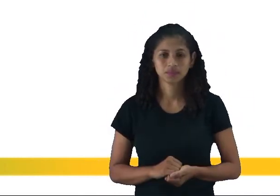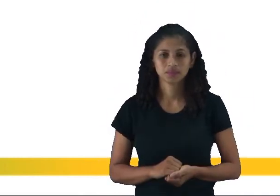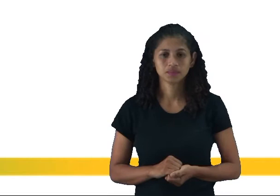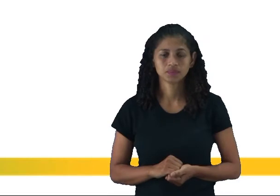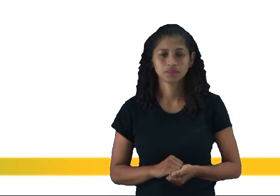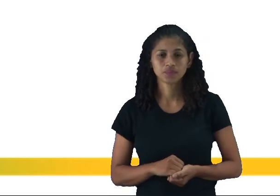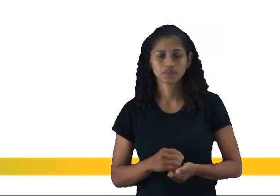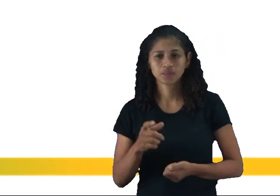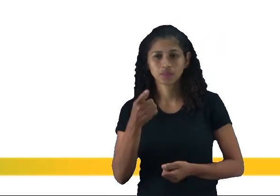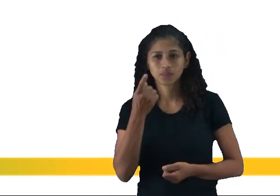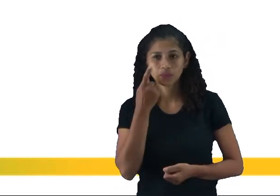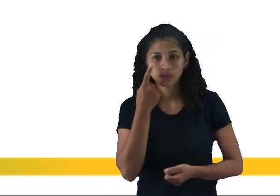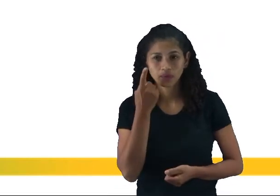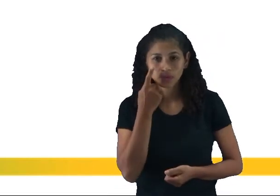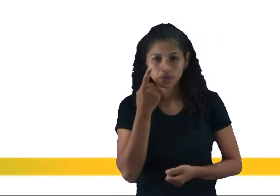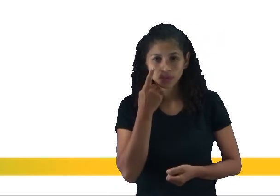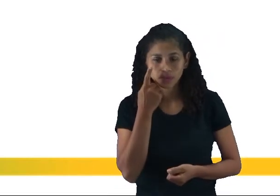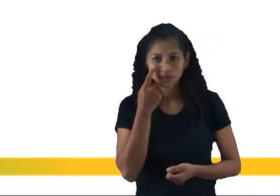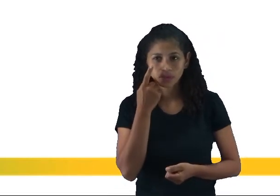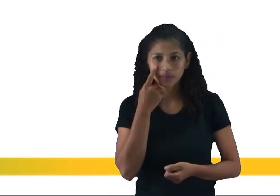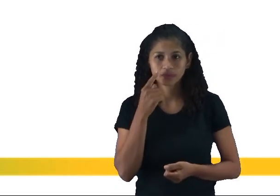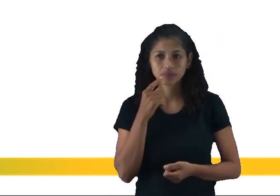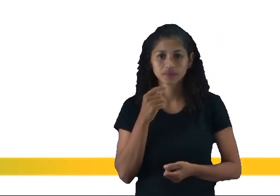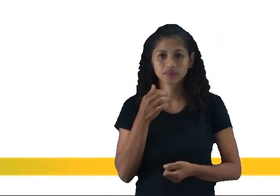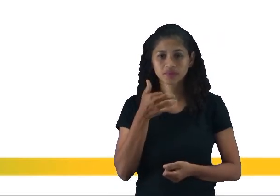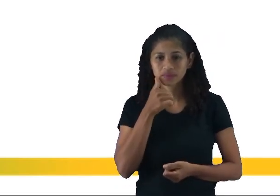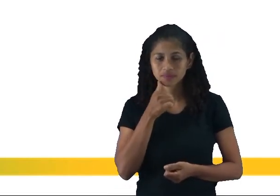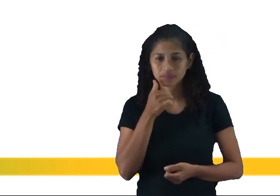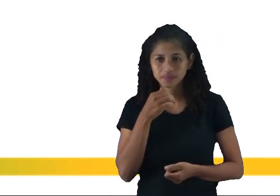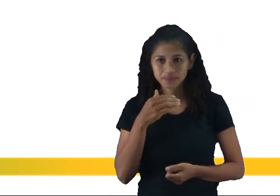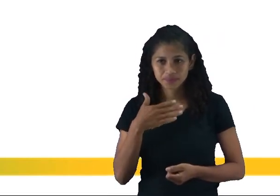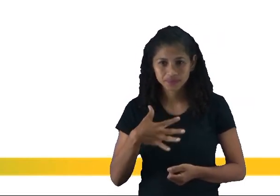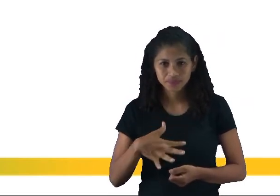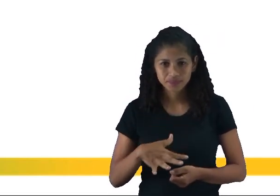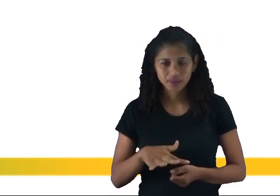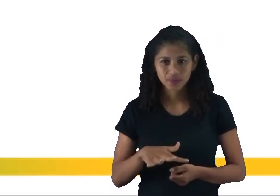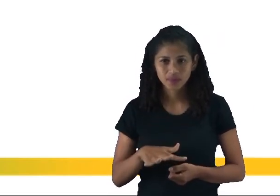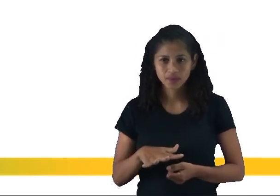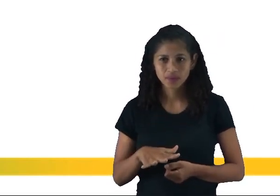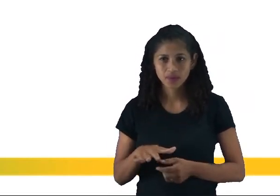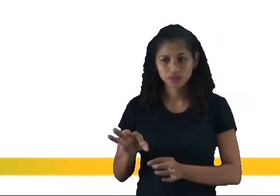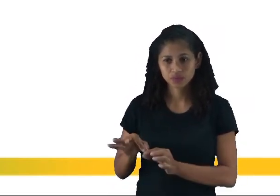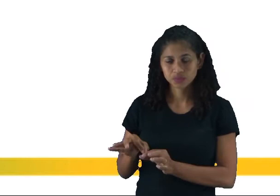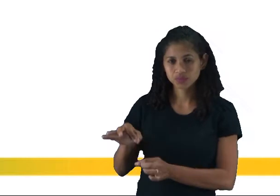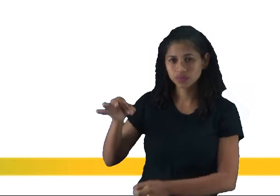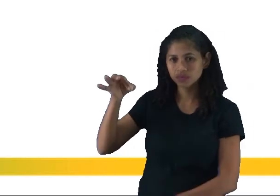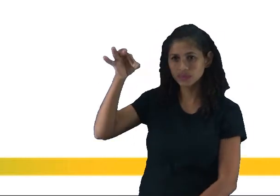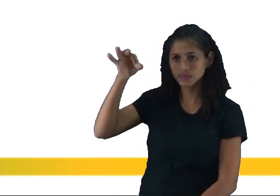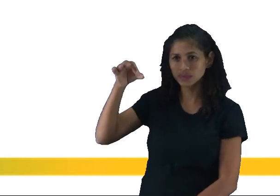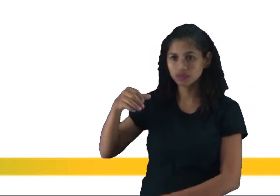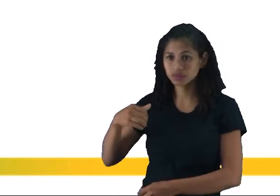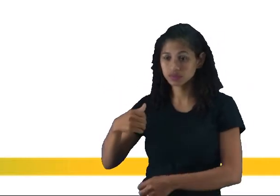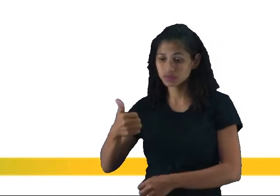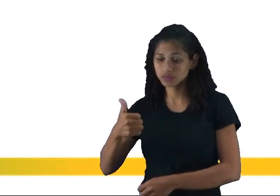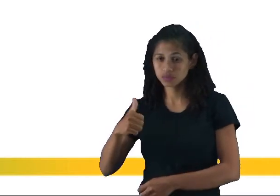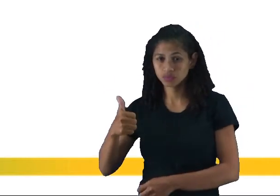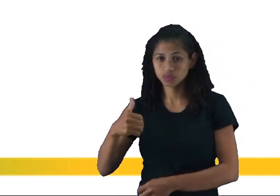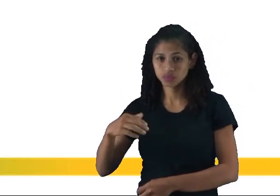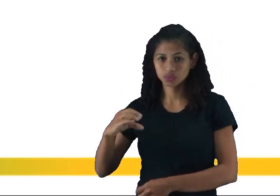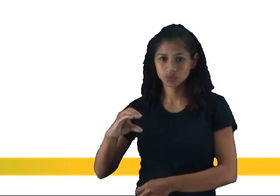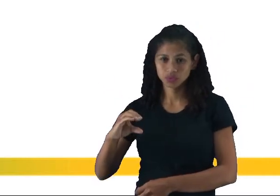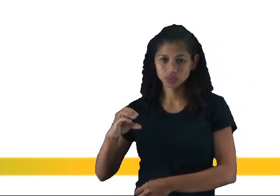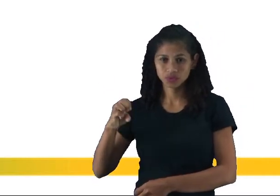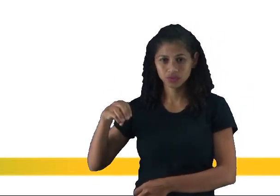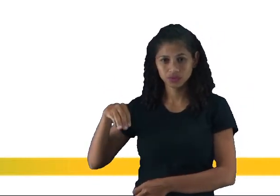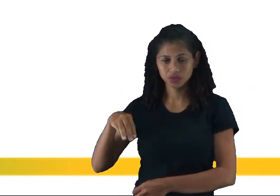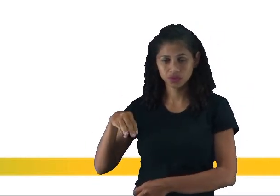que podemos observar aqui que ela mede 111 centímetros, certo? E qual seria a altura